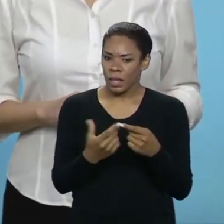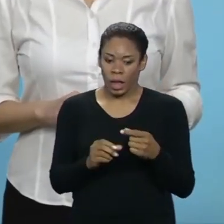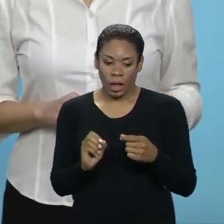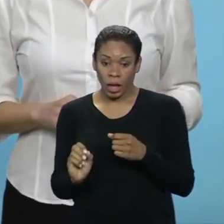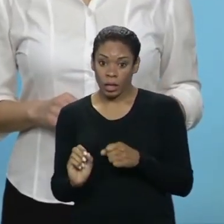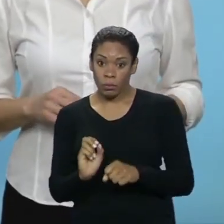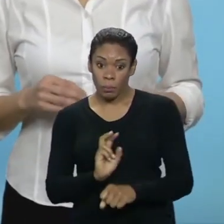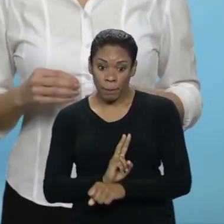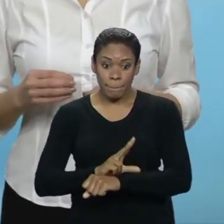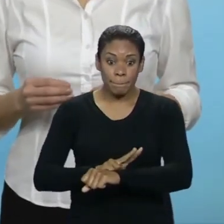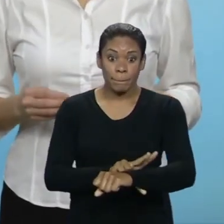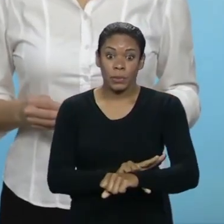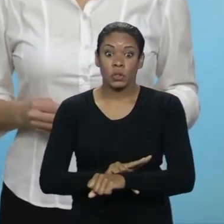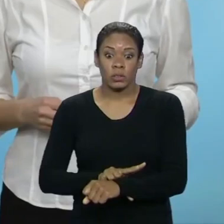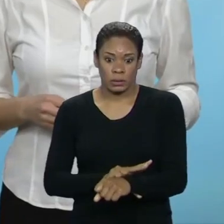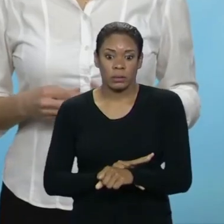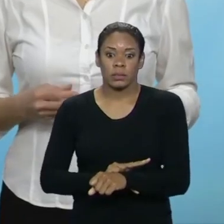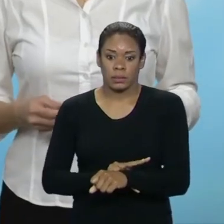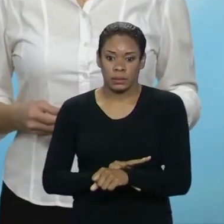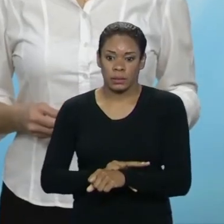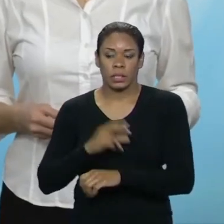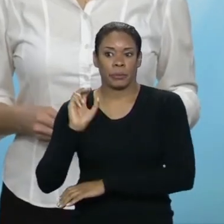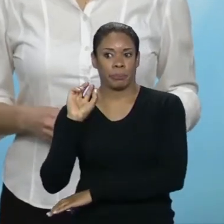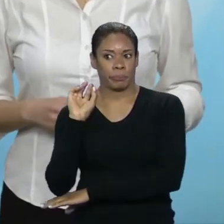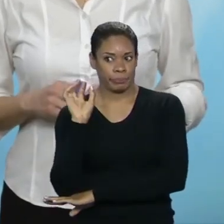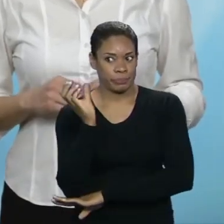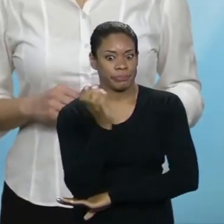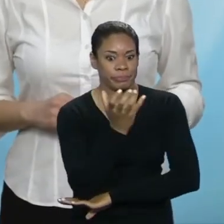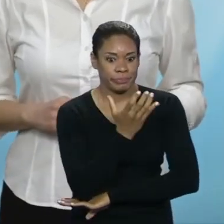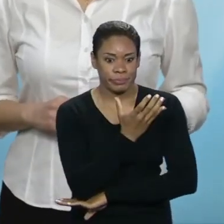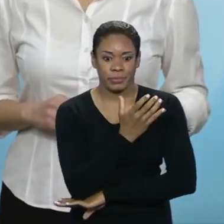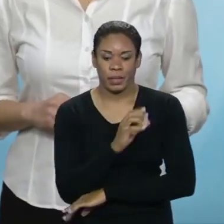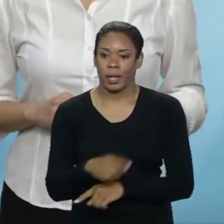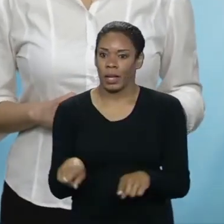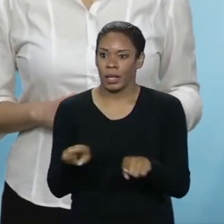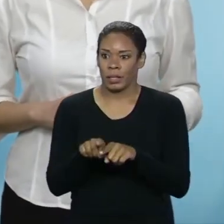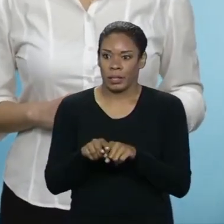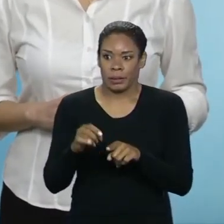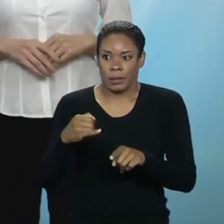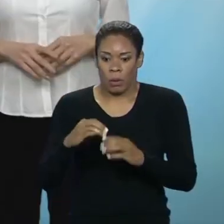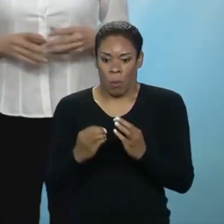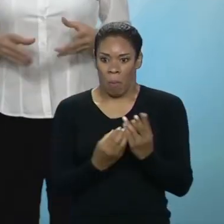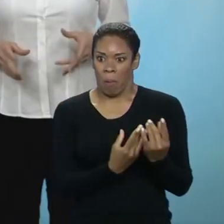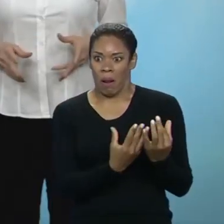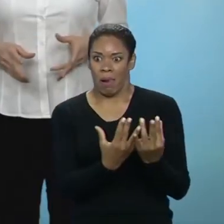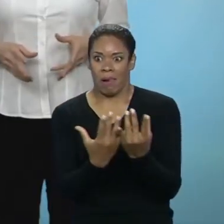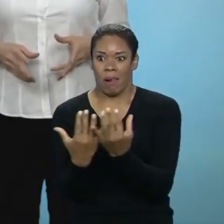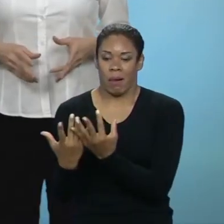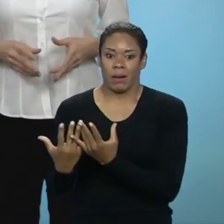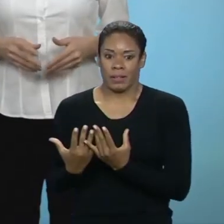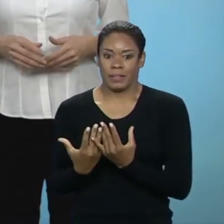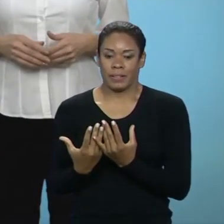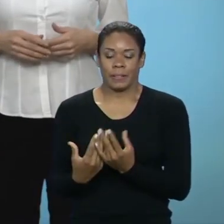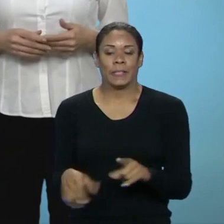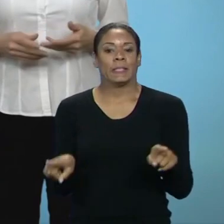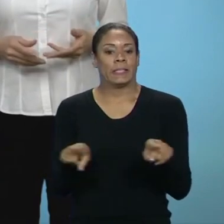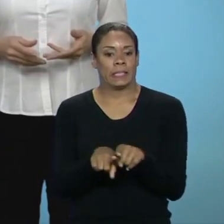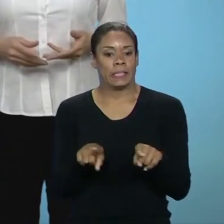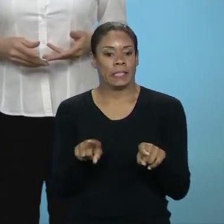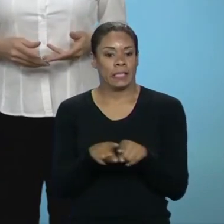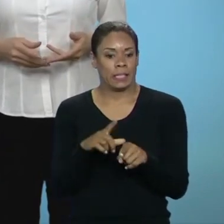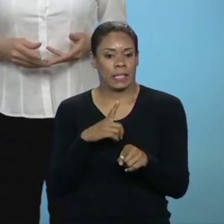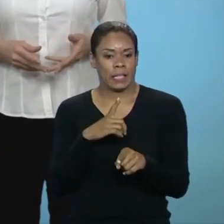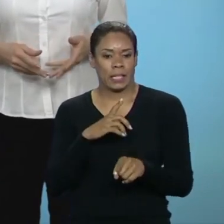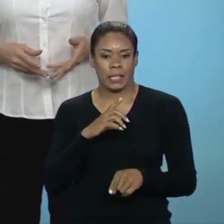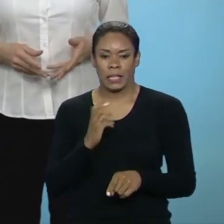condutores elétricos, oferecendo proteção contra o meio ambiente e contra possíveis incêndios. Além disso, eles possuem uma